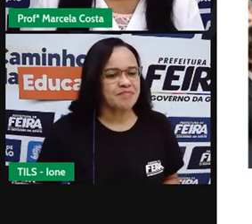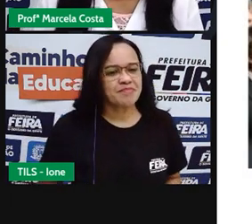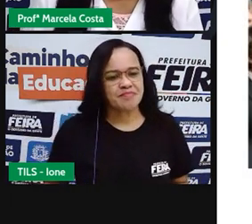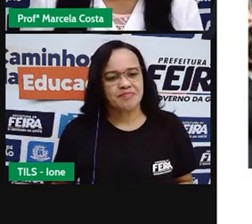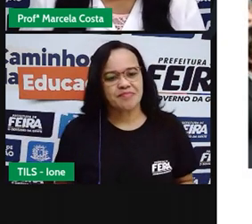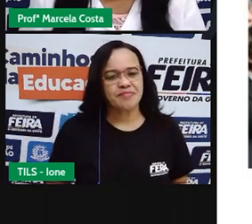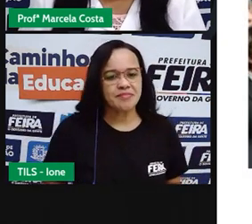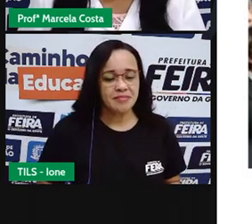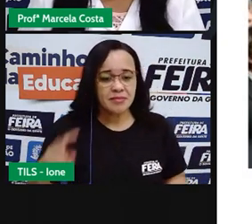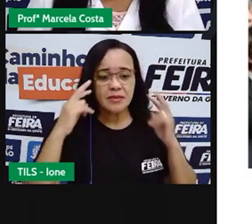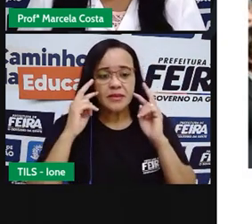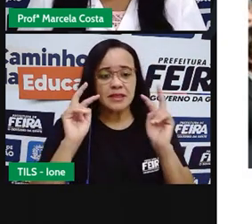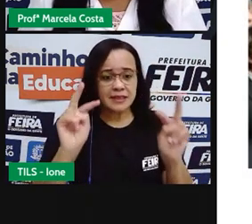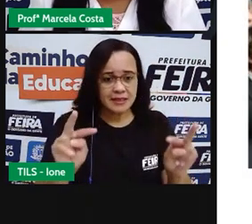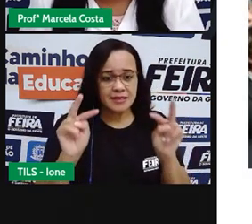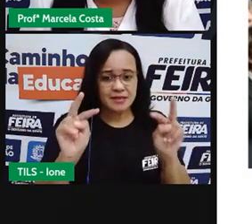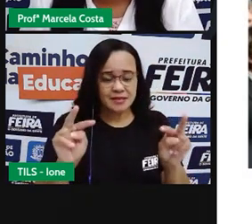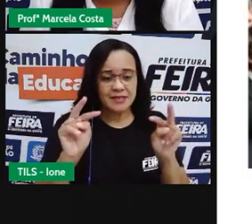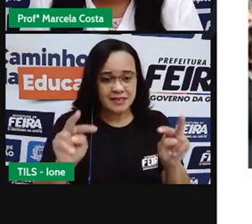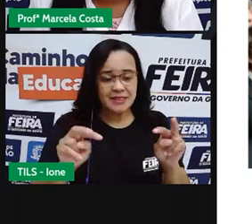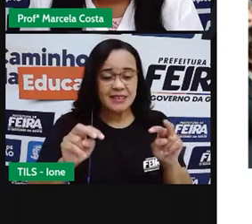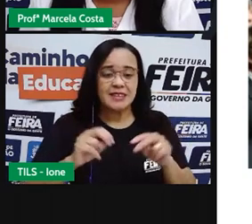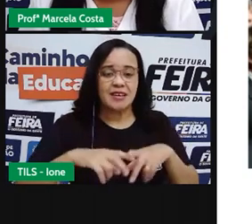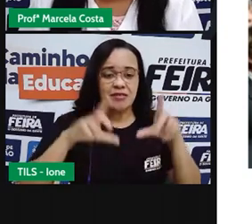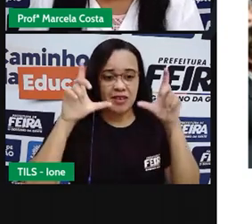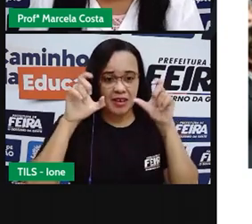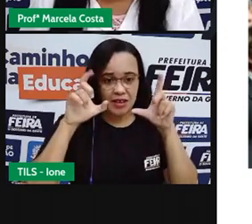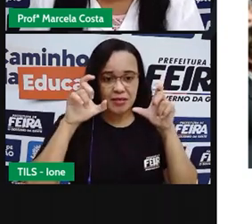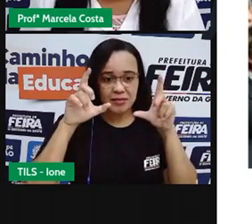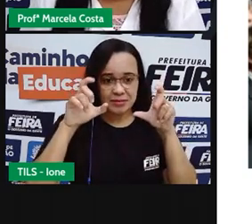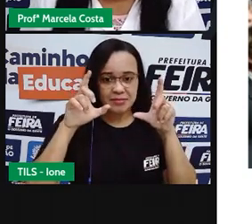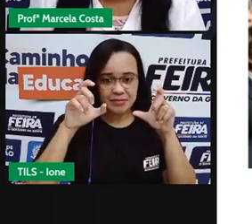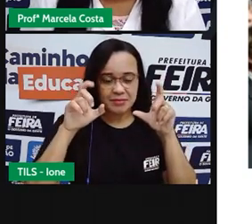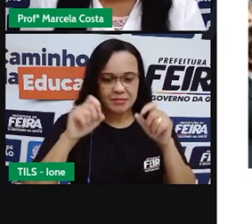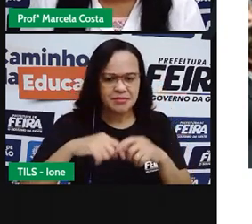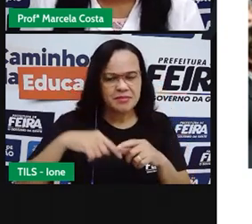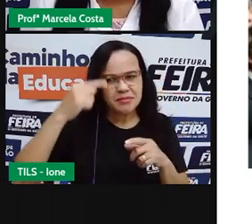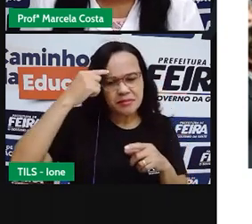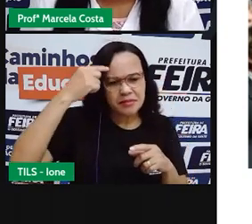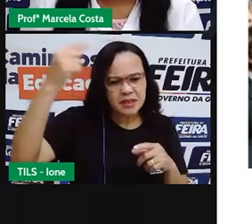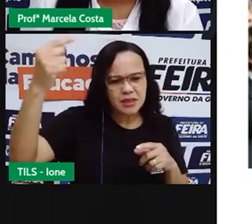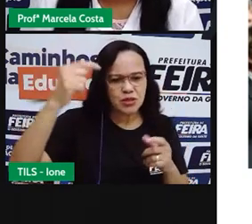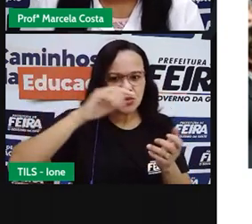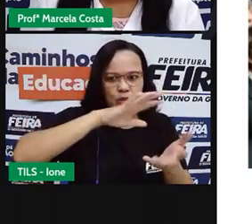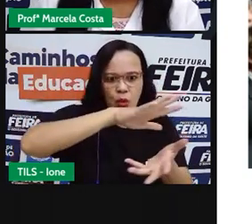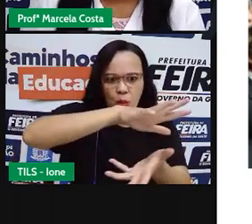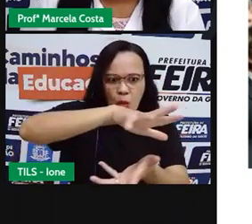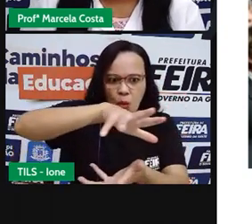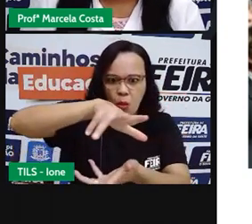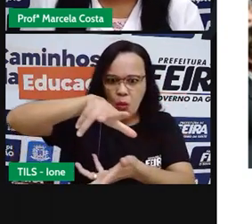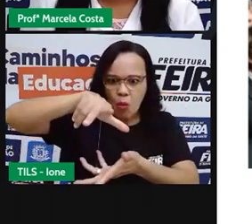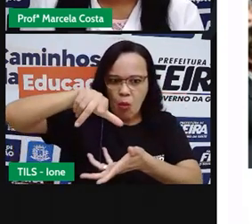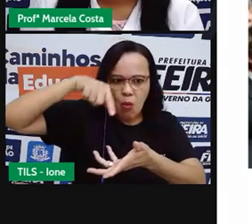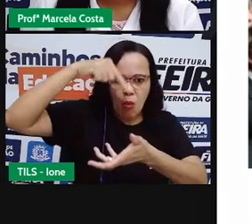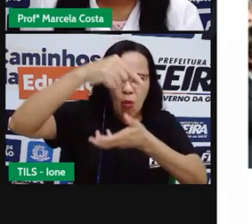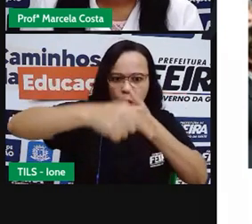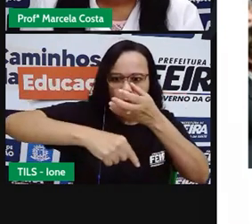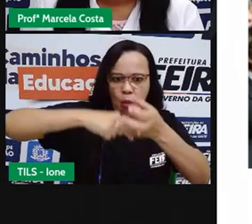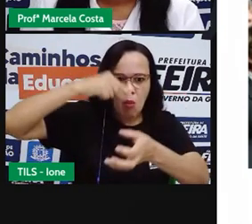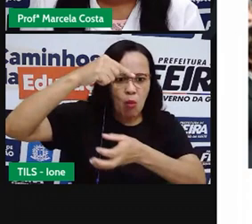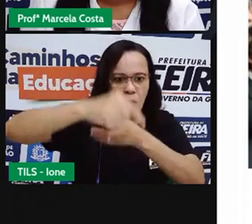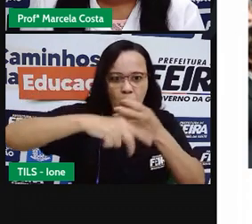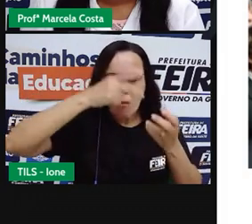Olha, observe essas imagens. Já pensou se o mundo fosse assim, com pessoas